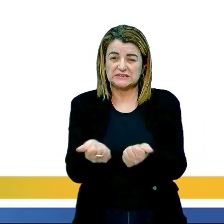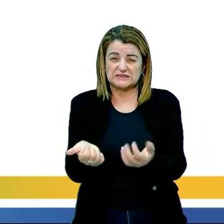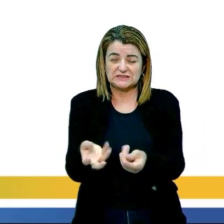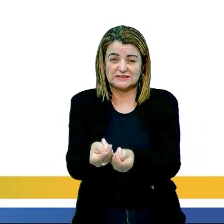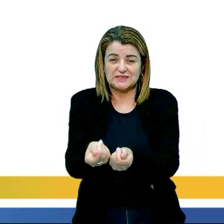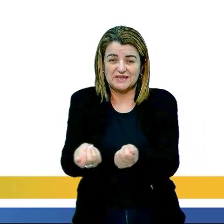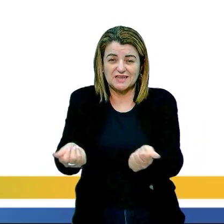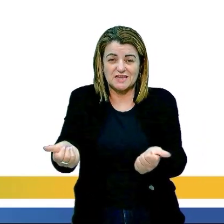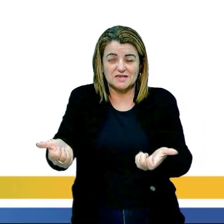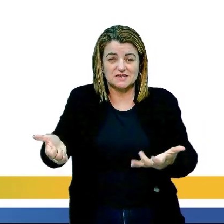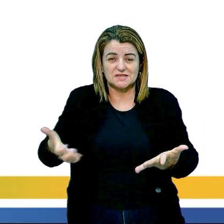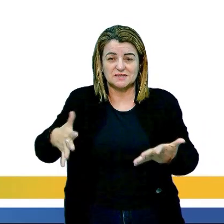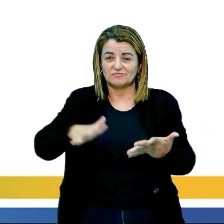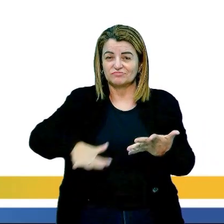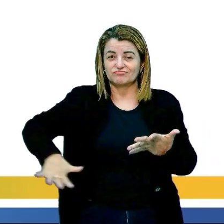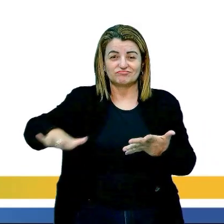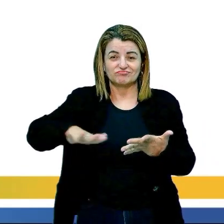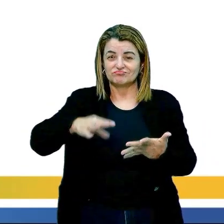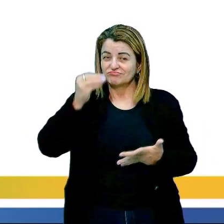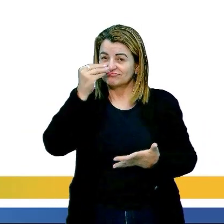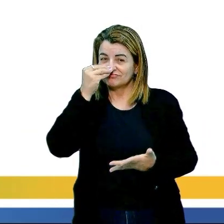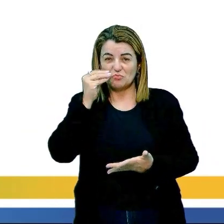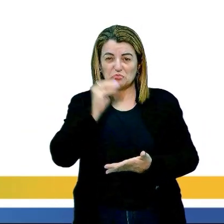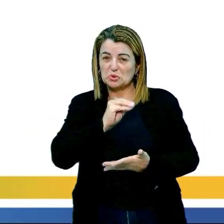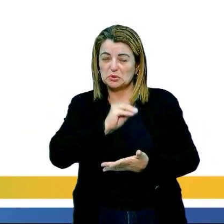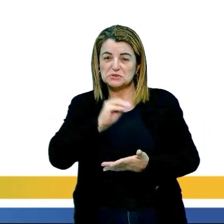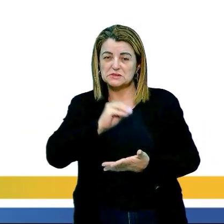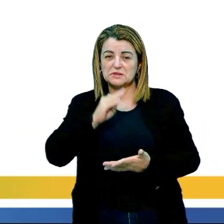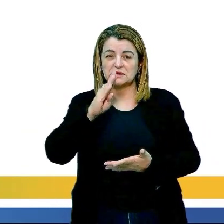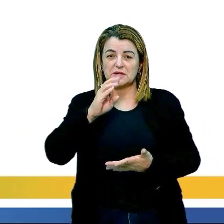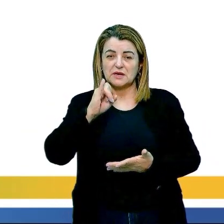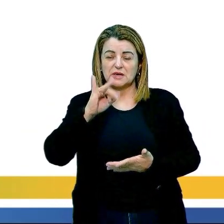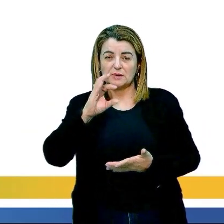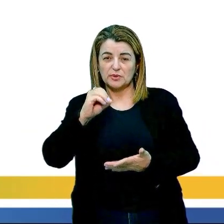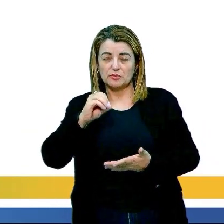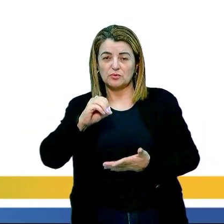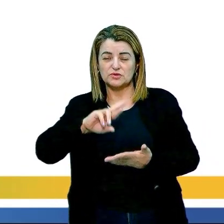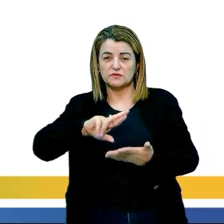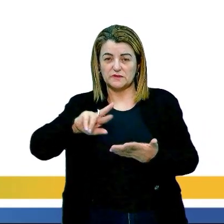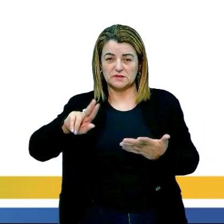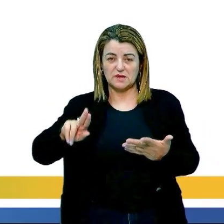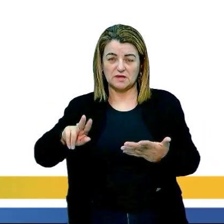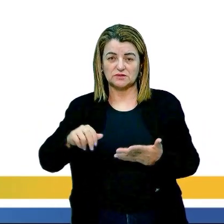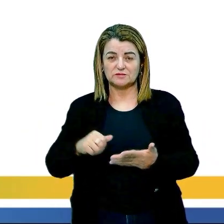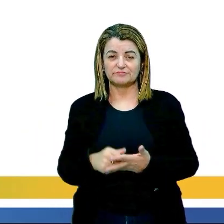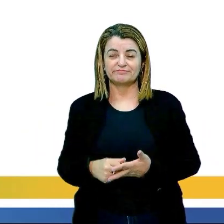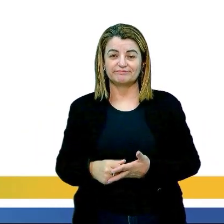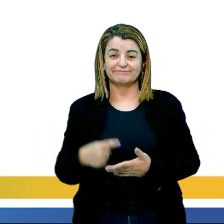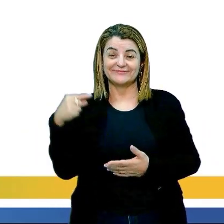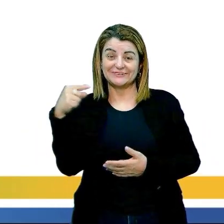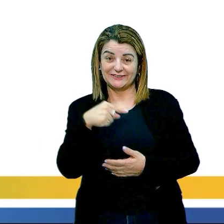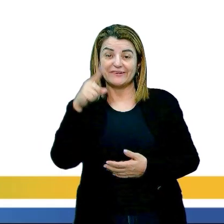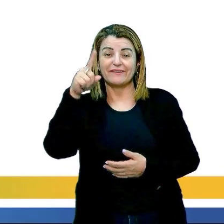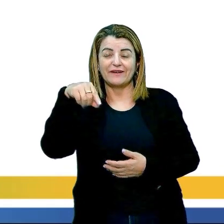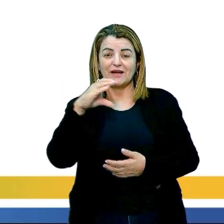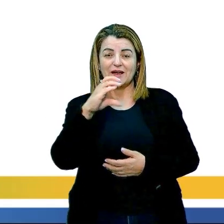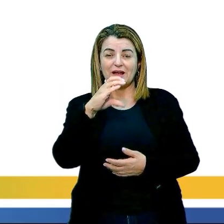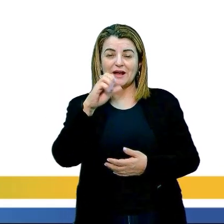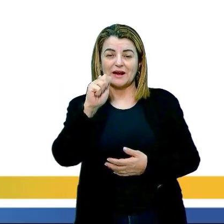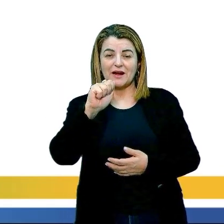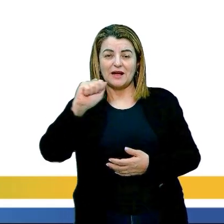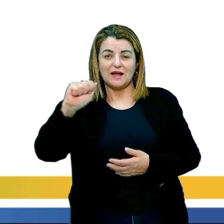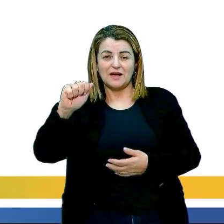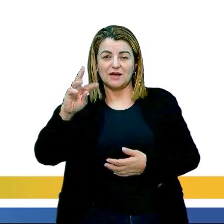espinhosas, não se pode desprezar a sua biodiversidade. Isso aí é a Caatinga. Então, a